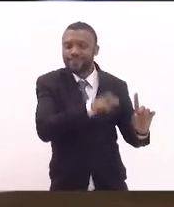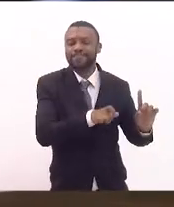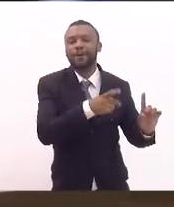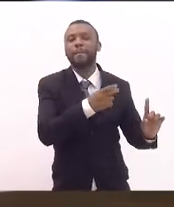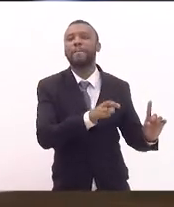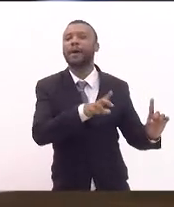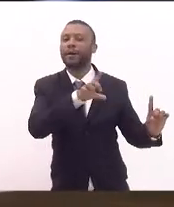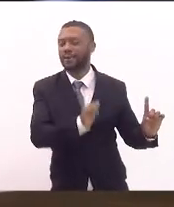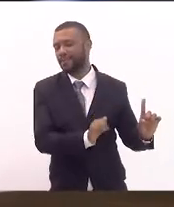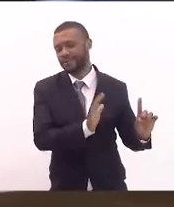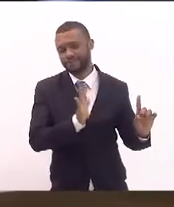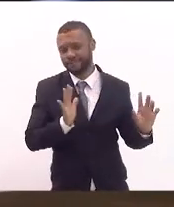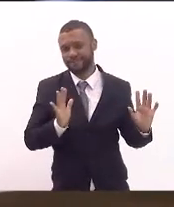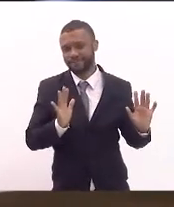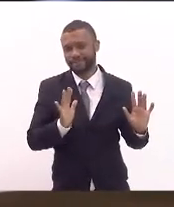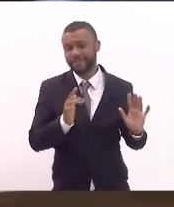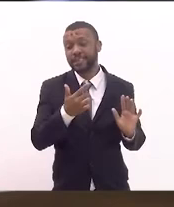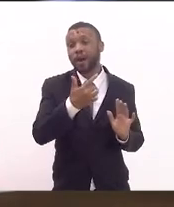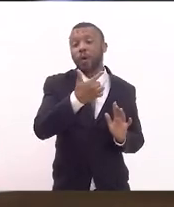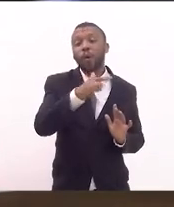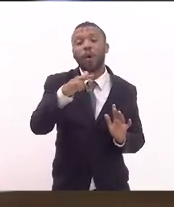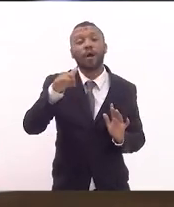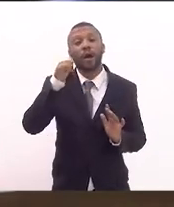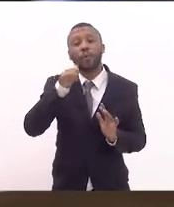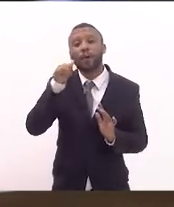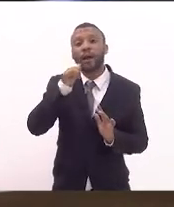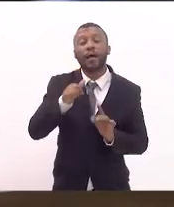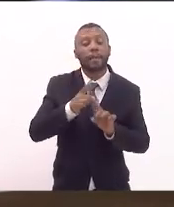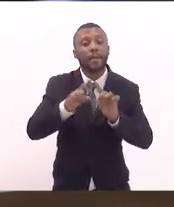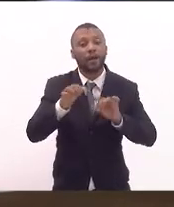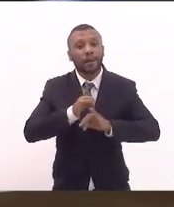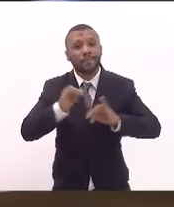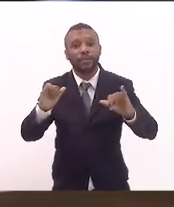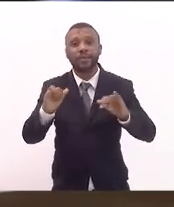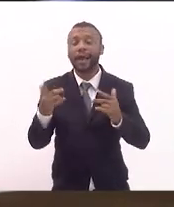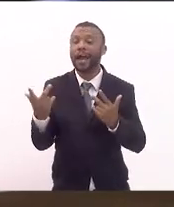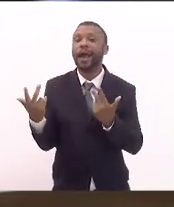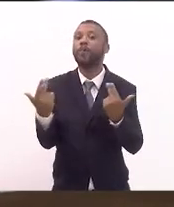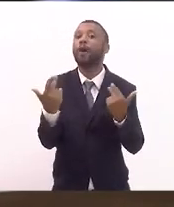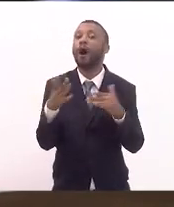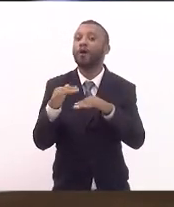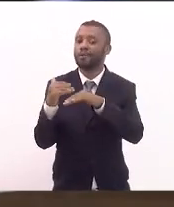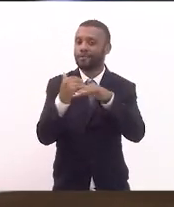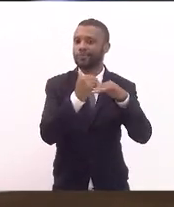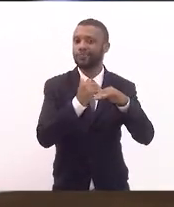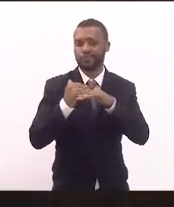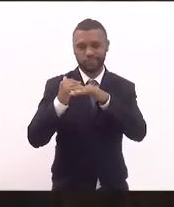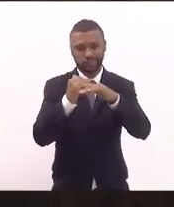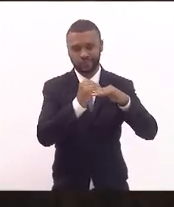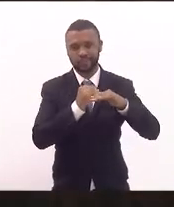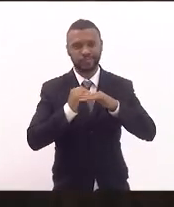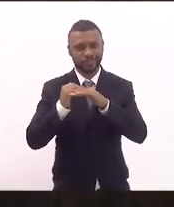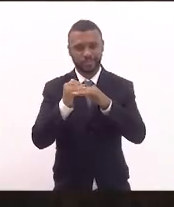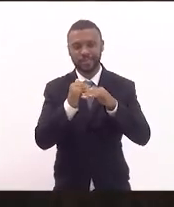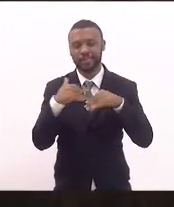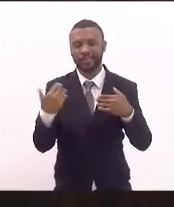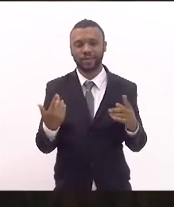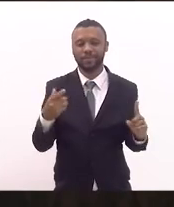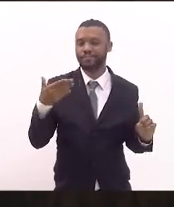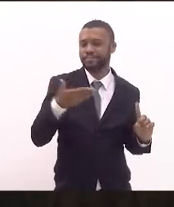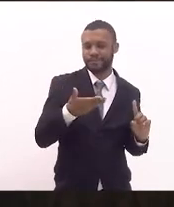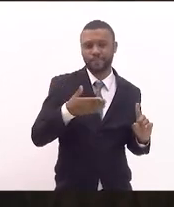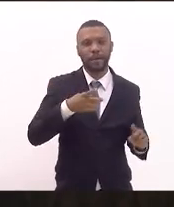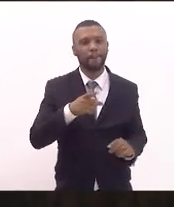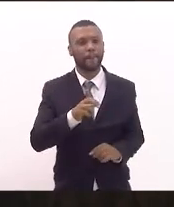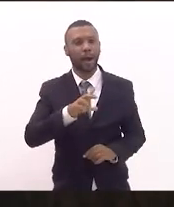além de outras mulheres também, mas eu deixo aqui que é o mesmo patamar, né? Então, a Paula, a gente